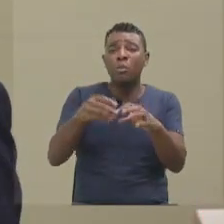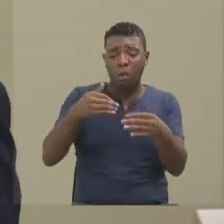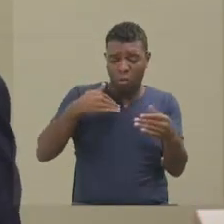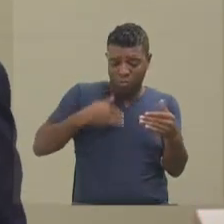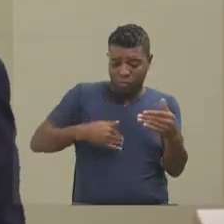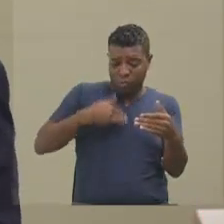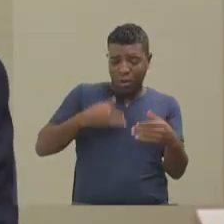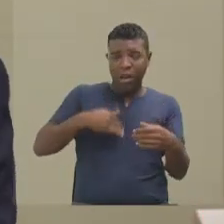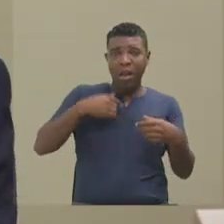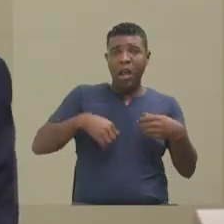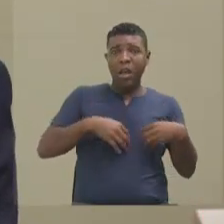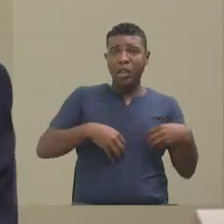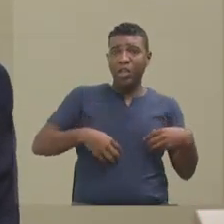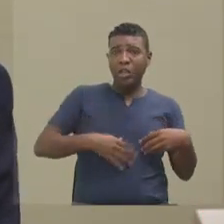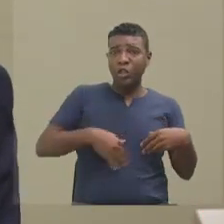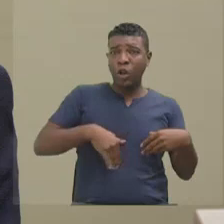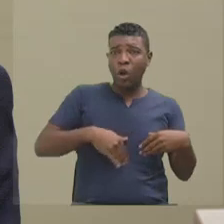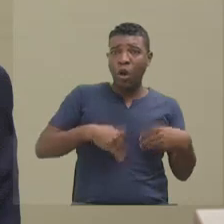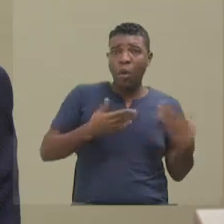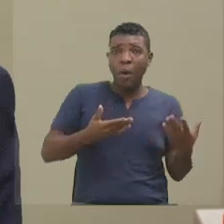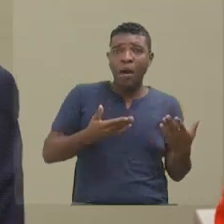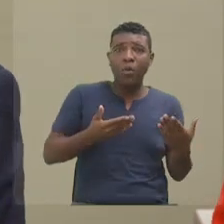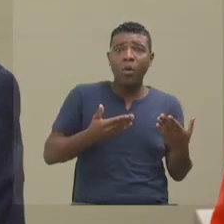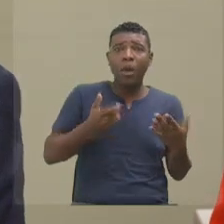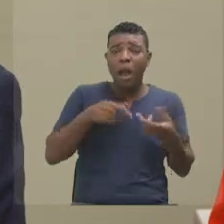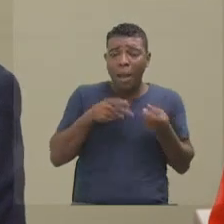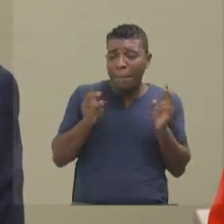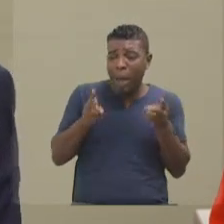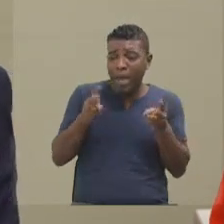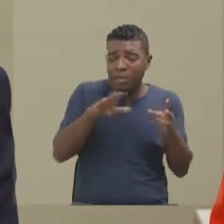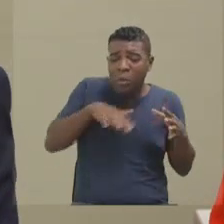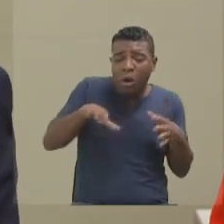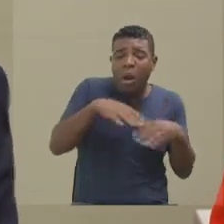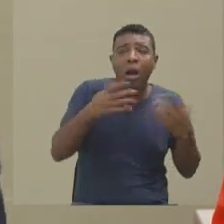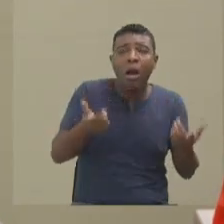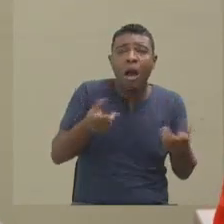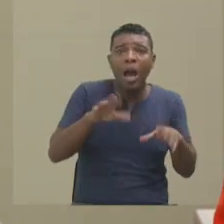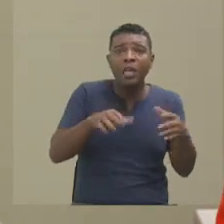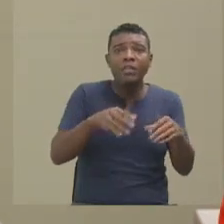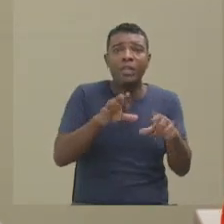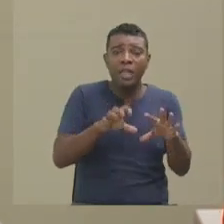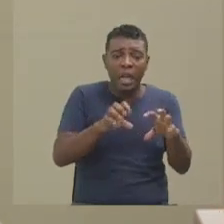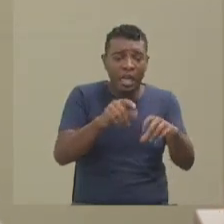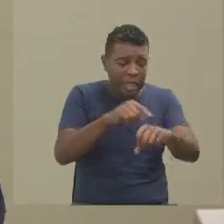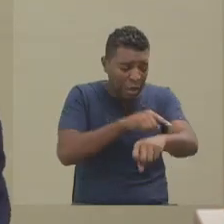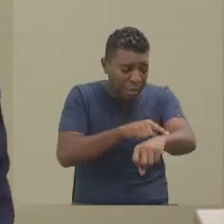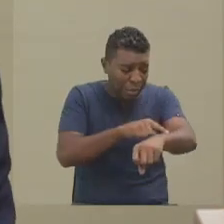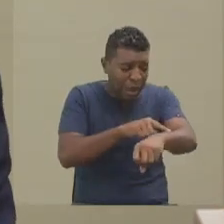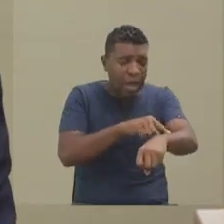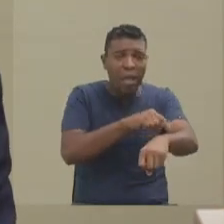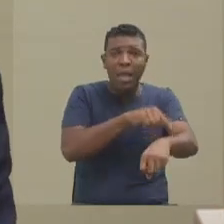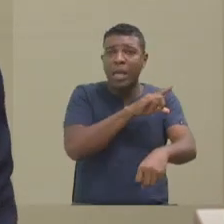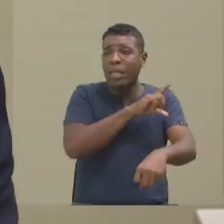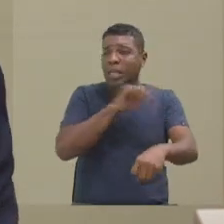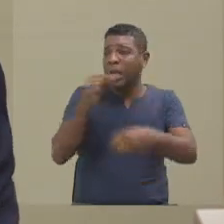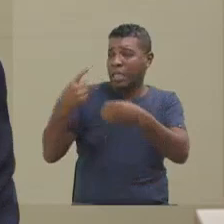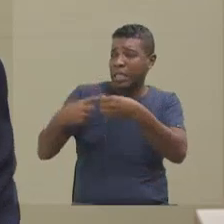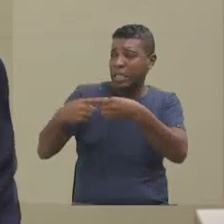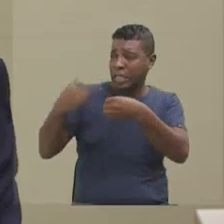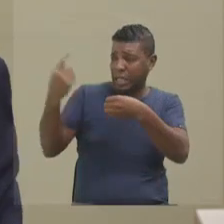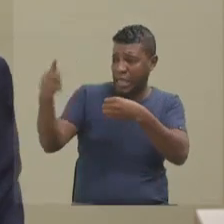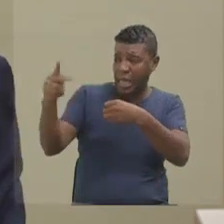de pulmão eles ocupam os mesmos espaços então o paciente sai com câncer de pele lá da cidade do deputado